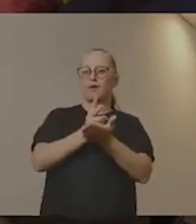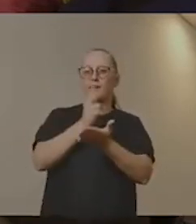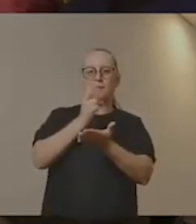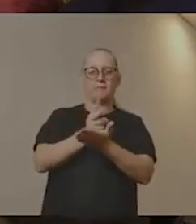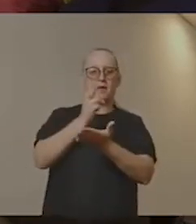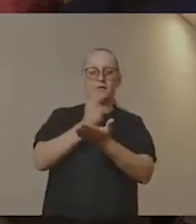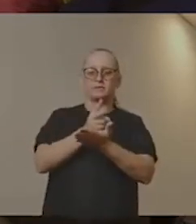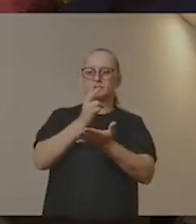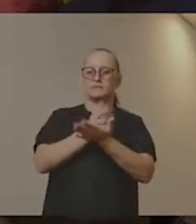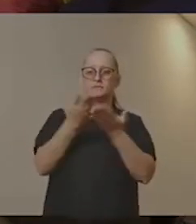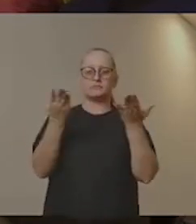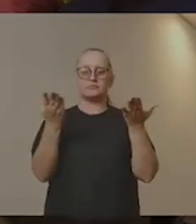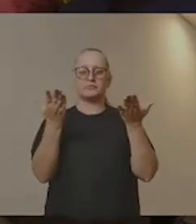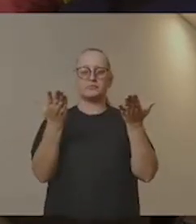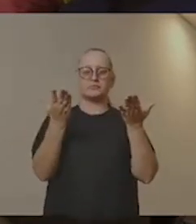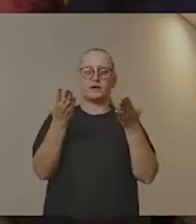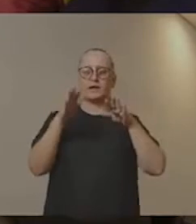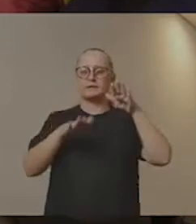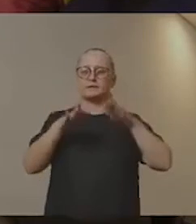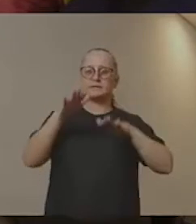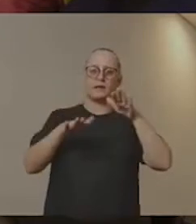um atrás do outro. Como foi isso?